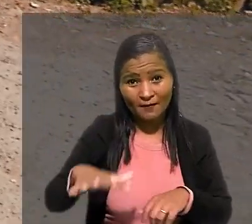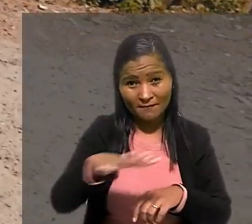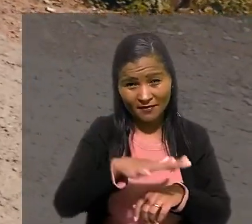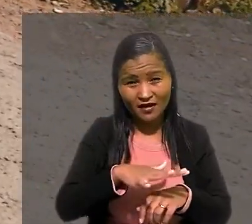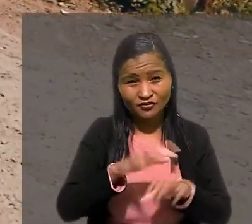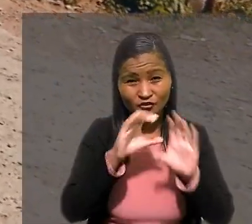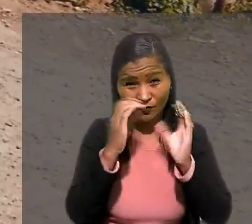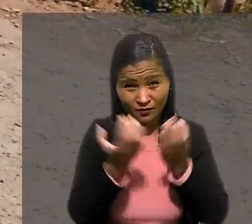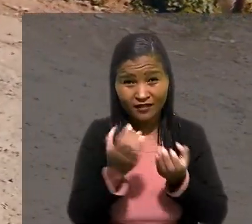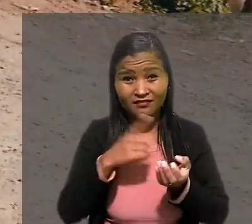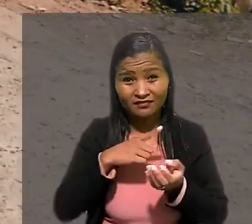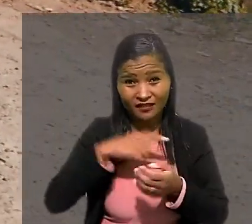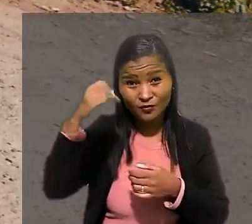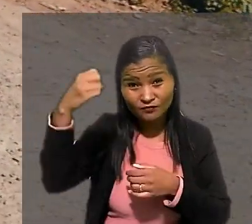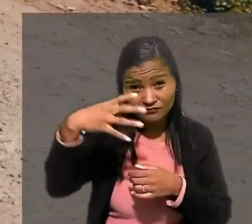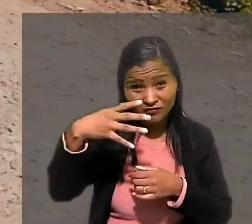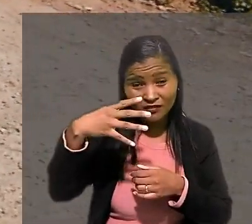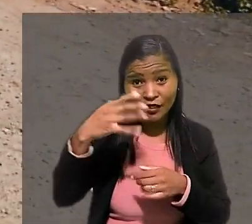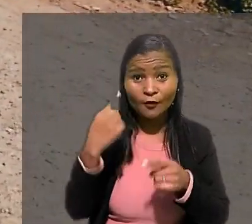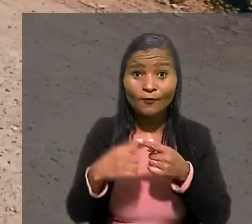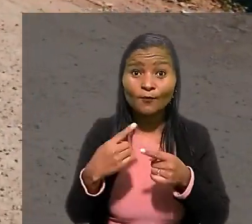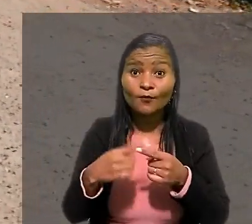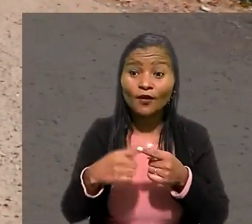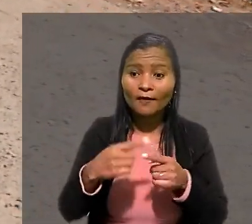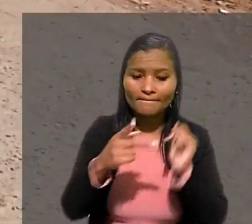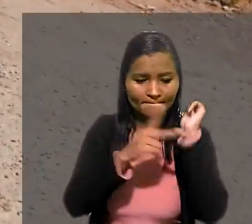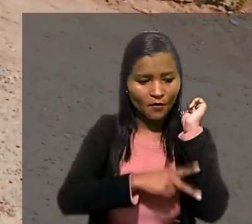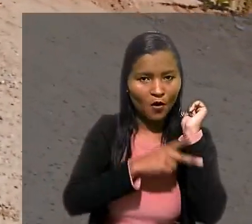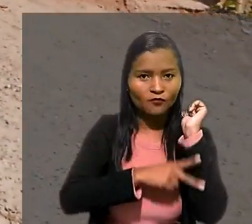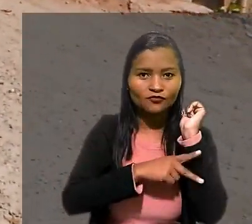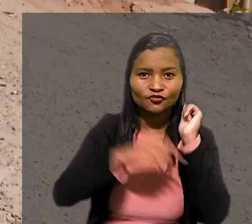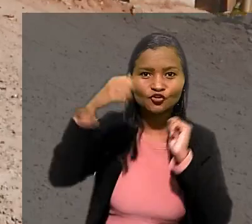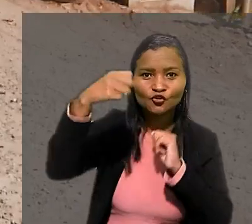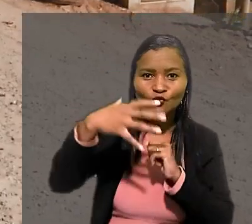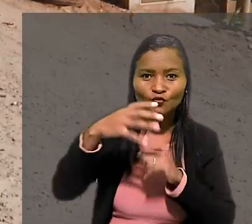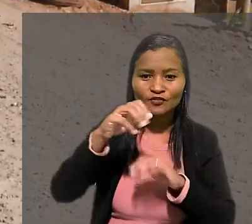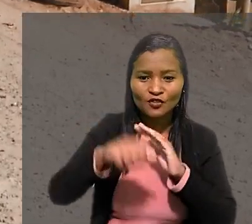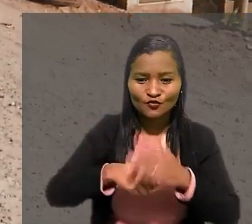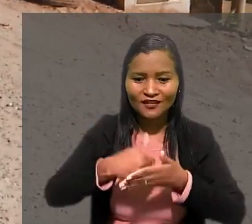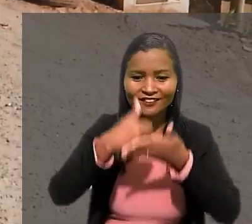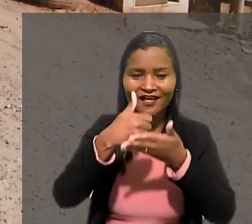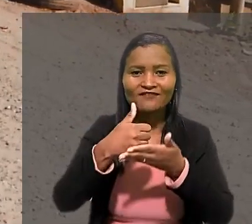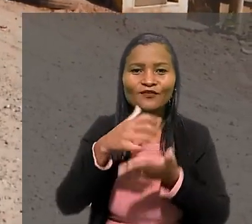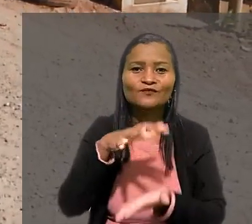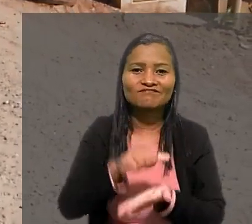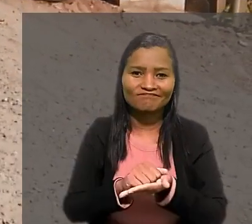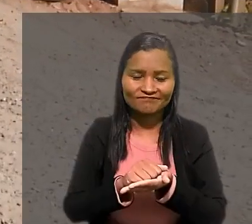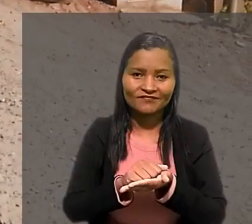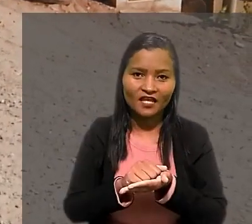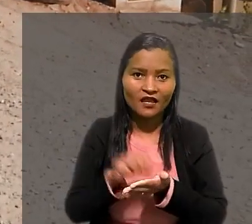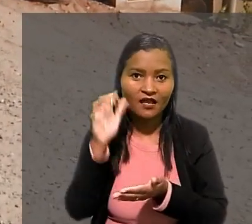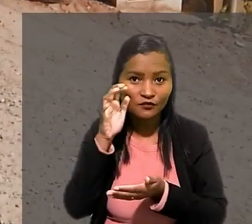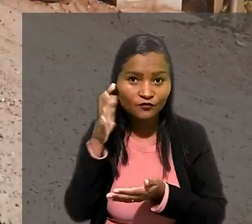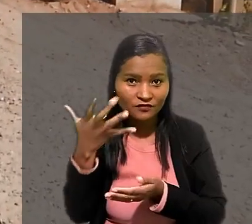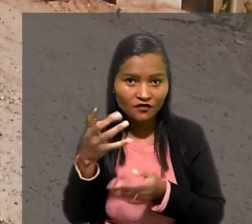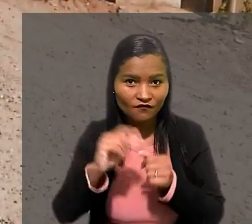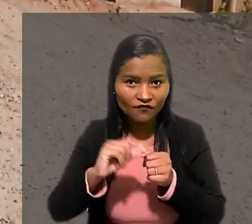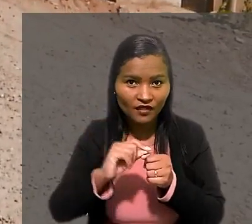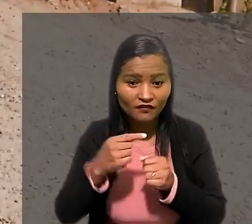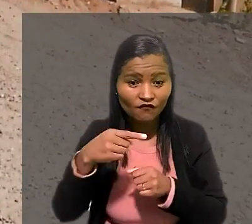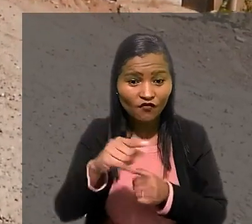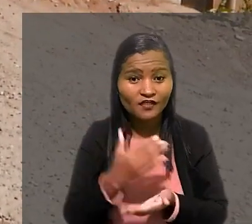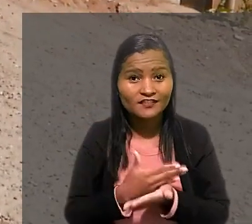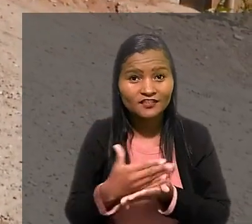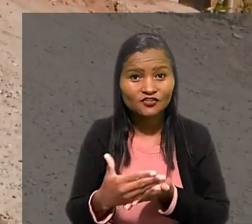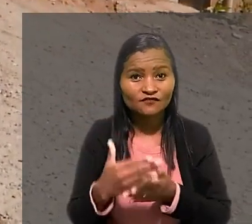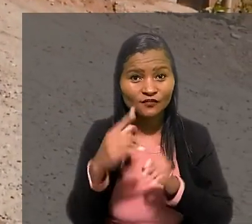pública porque postes de luz sustentáveis foram instalados. A solução implementada foi uma